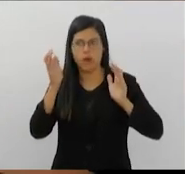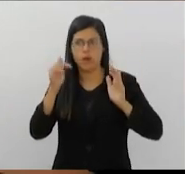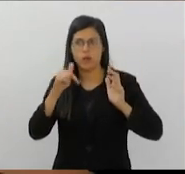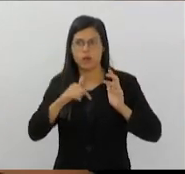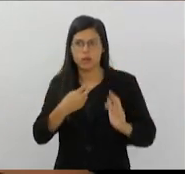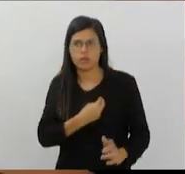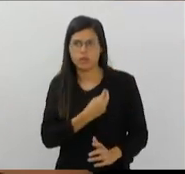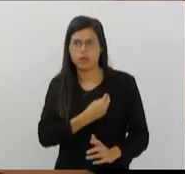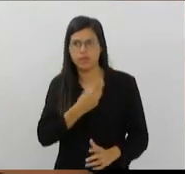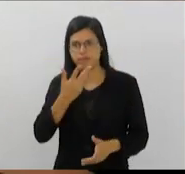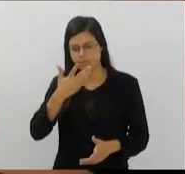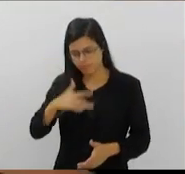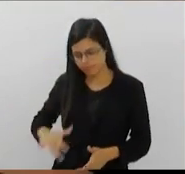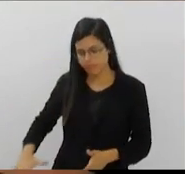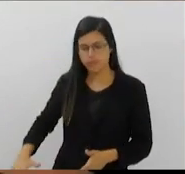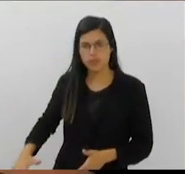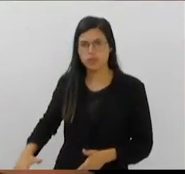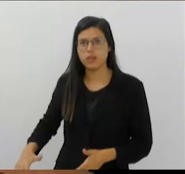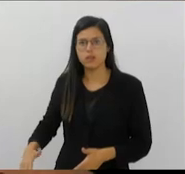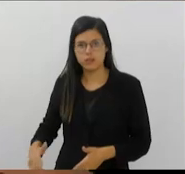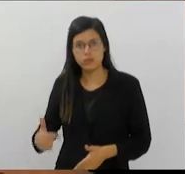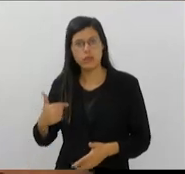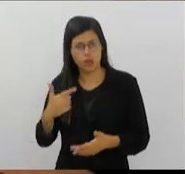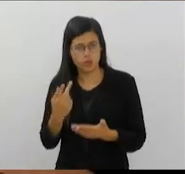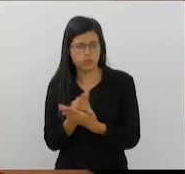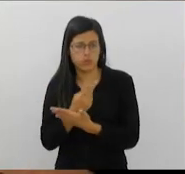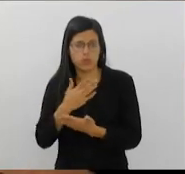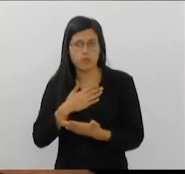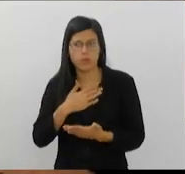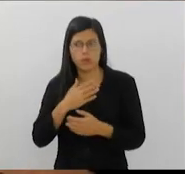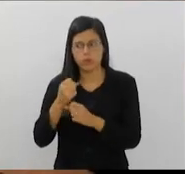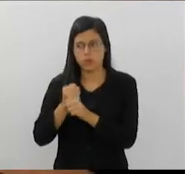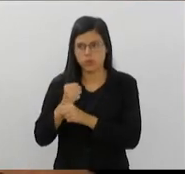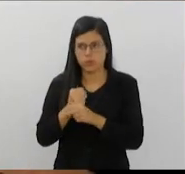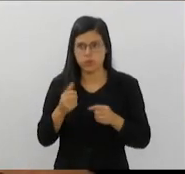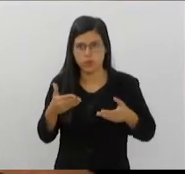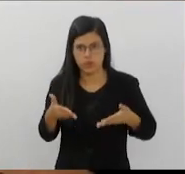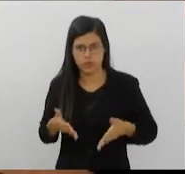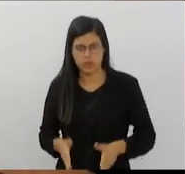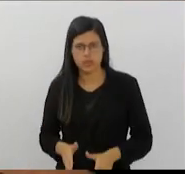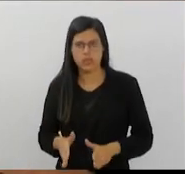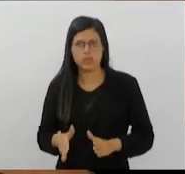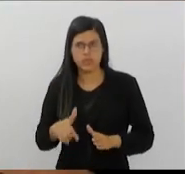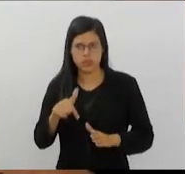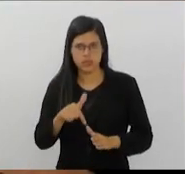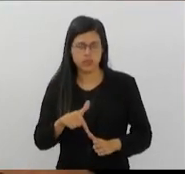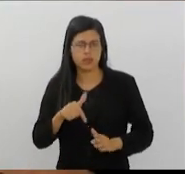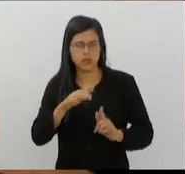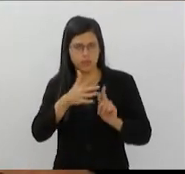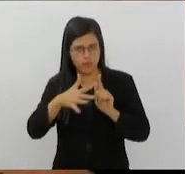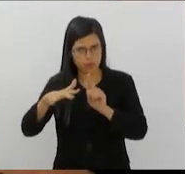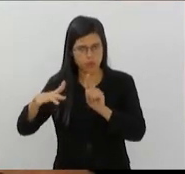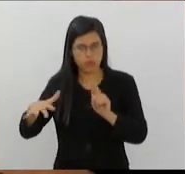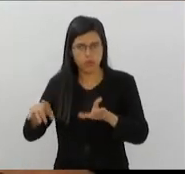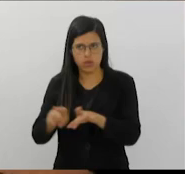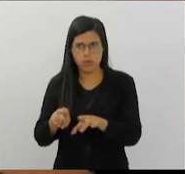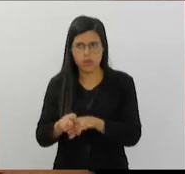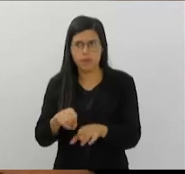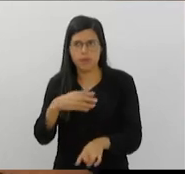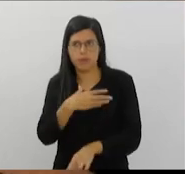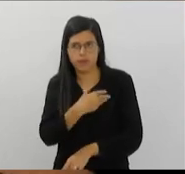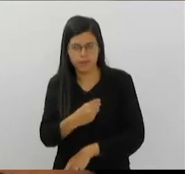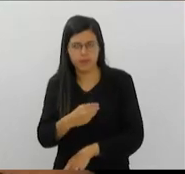vida desde criança. Ela me atravessou nos anos que eu nasci, na Baía de Guanabara, ela atravessou a minha filha naquele